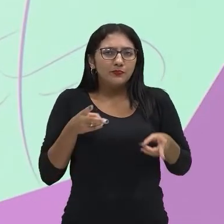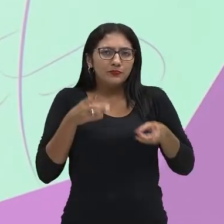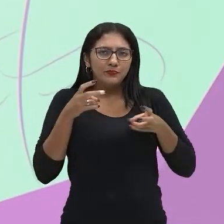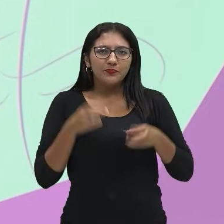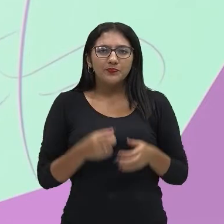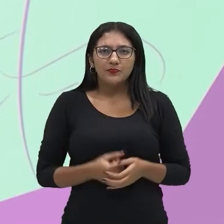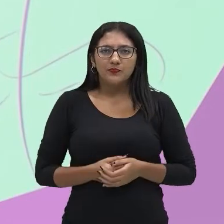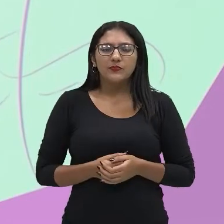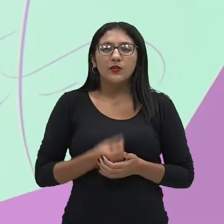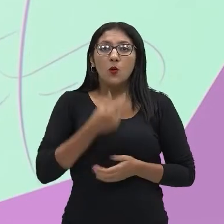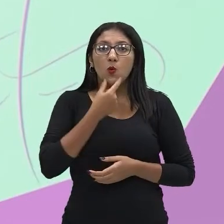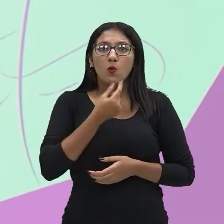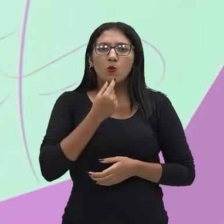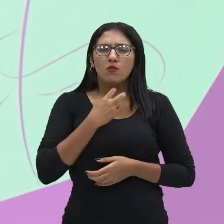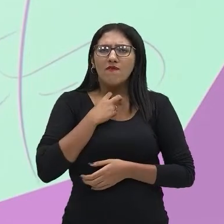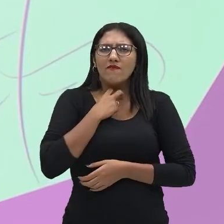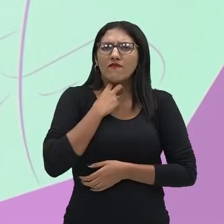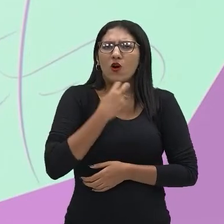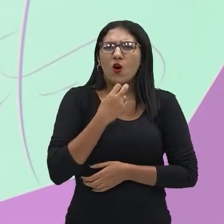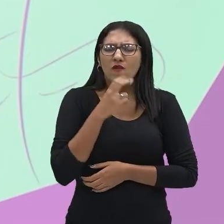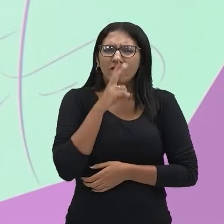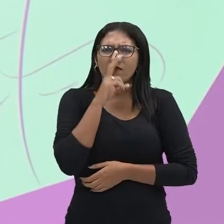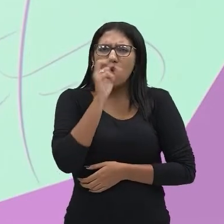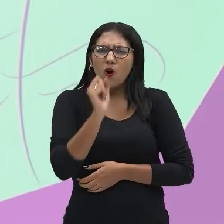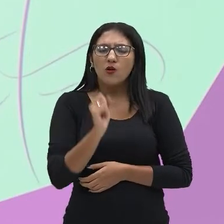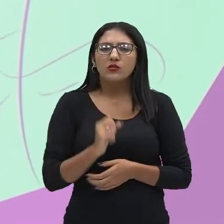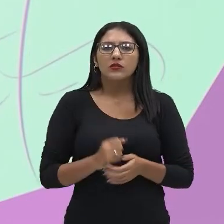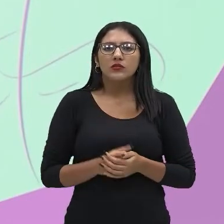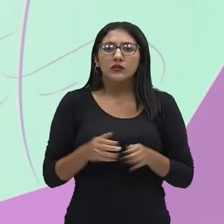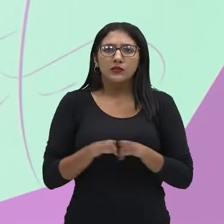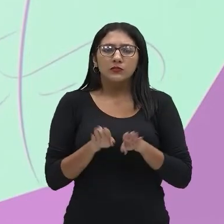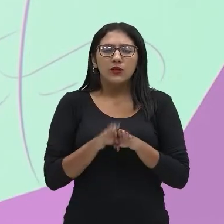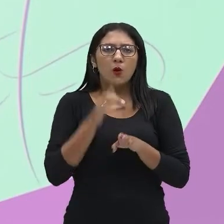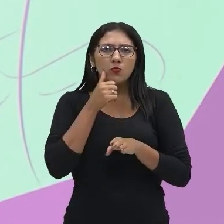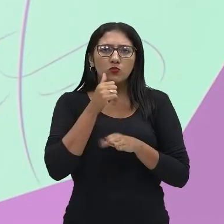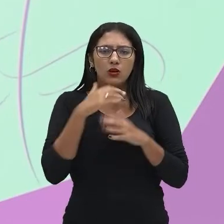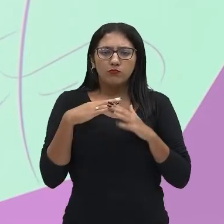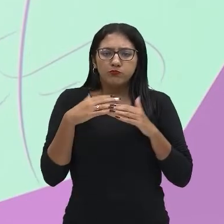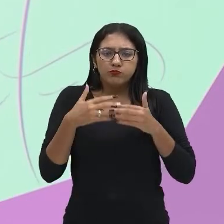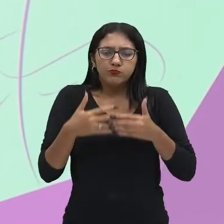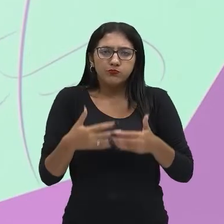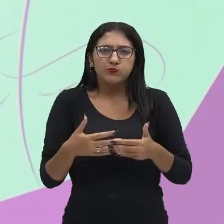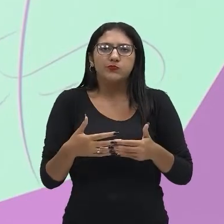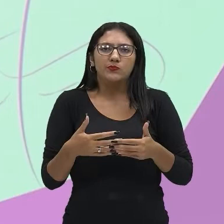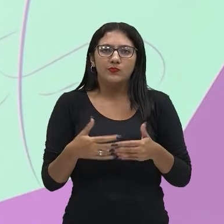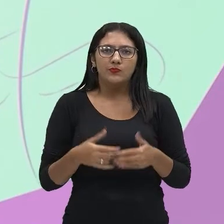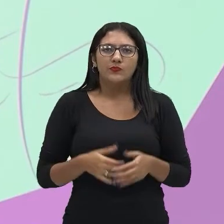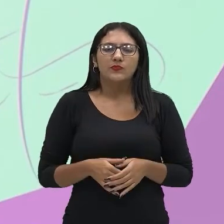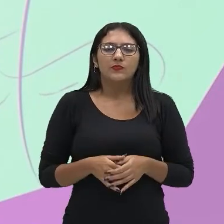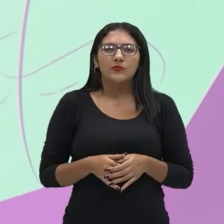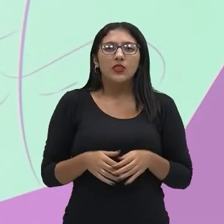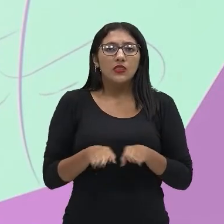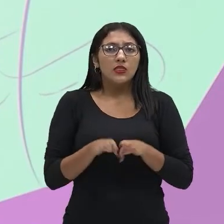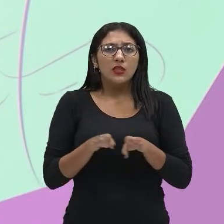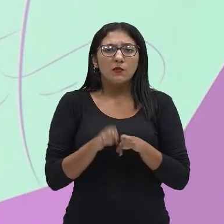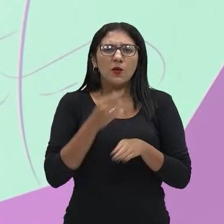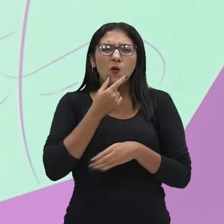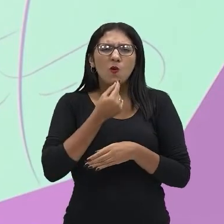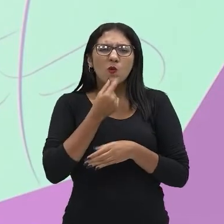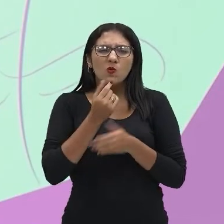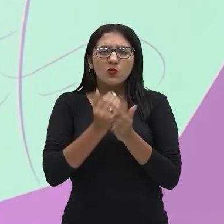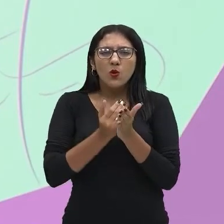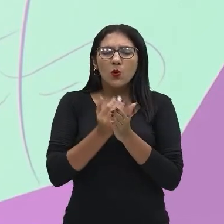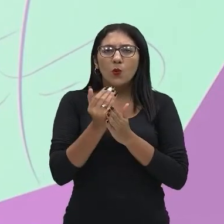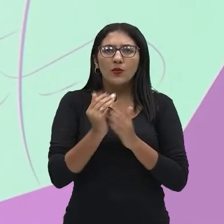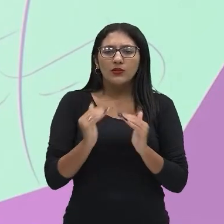Nos homens a voz é grossa, as mulheres têm um desenvolvimento de seio. É ali também que os meninos começam a